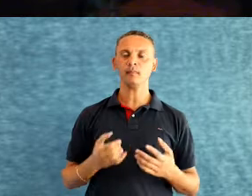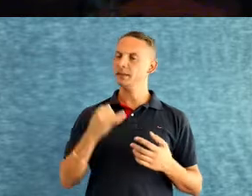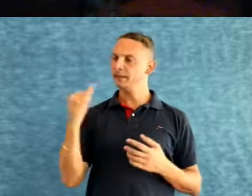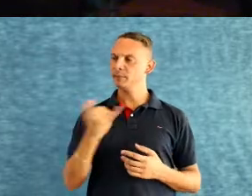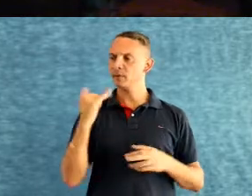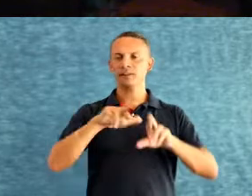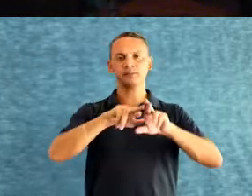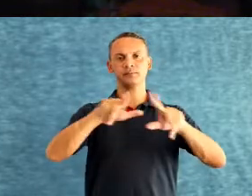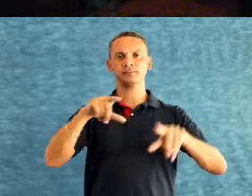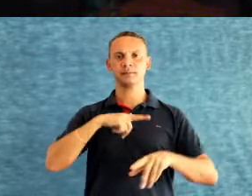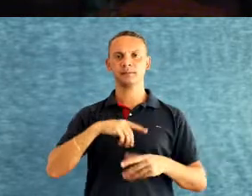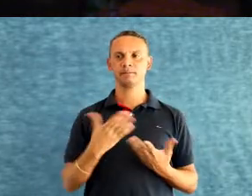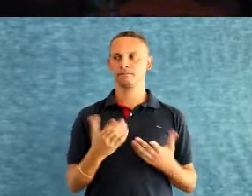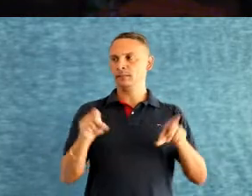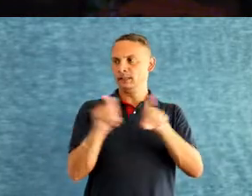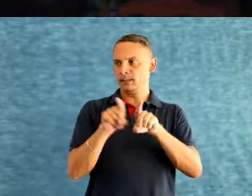tudo mais.